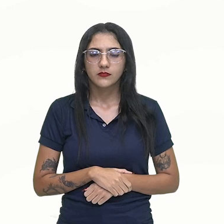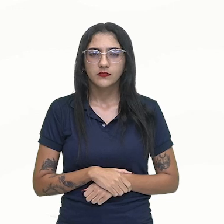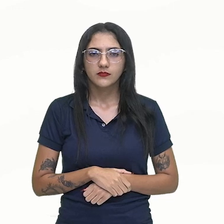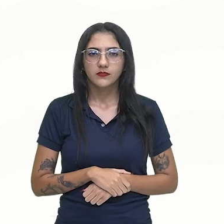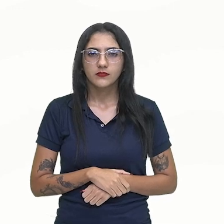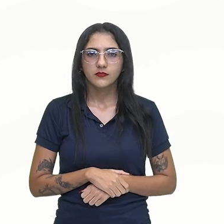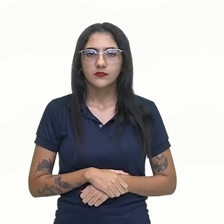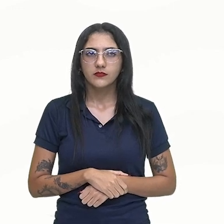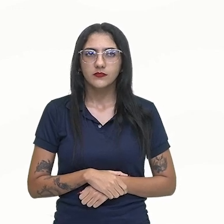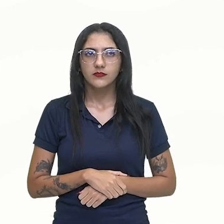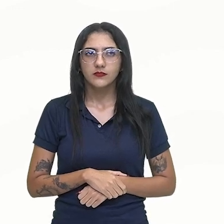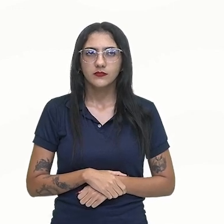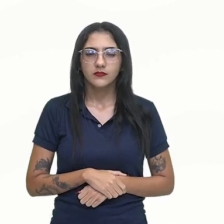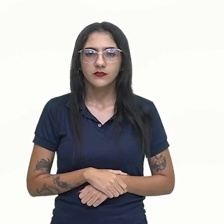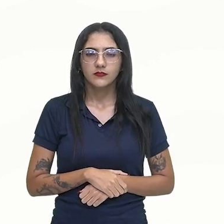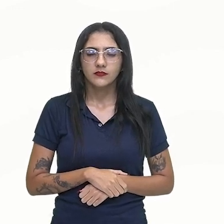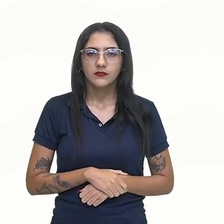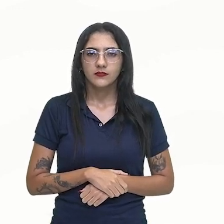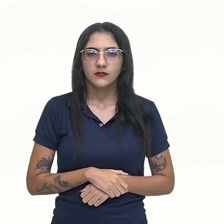Metro cúbico, né?